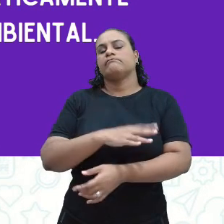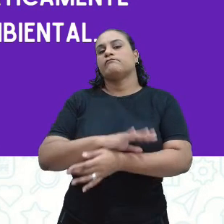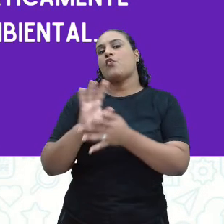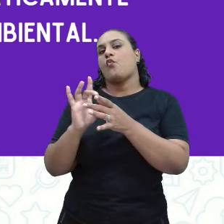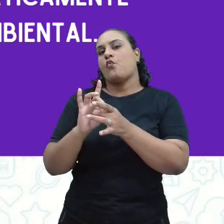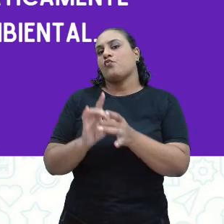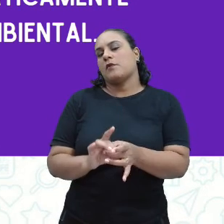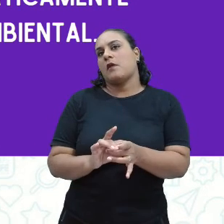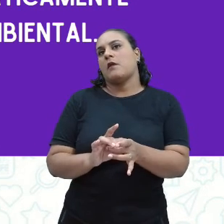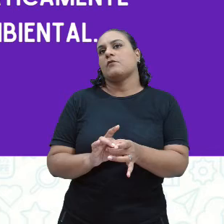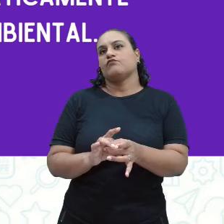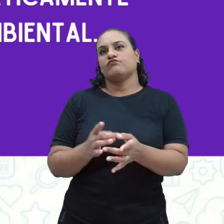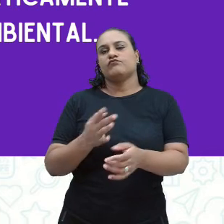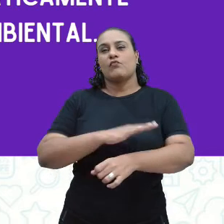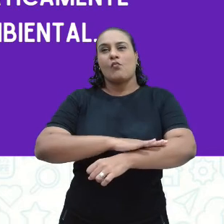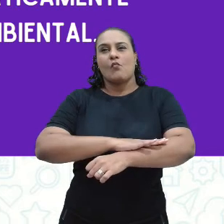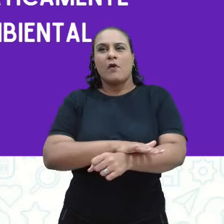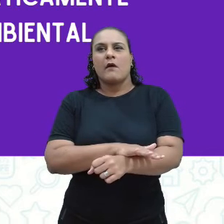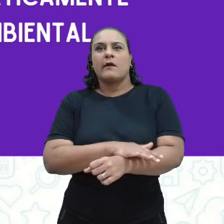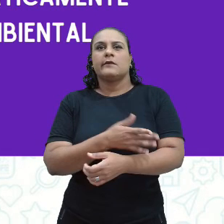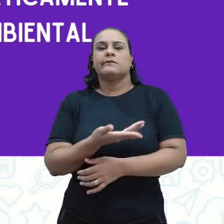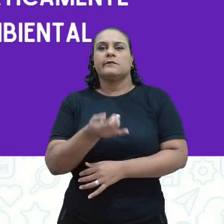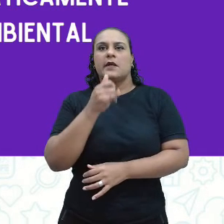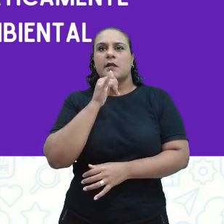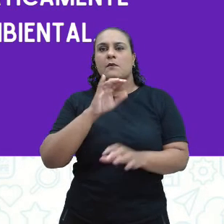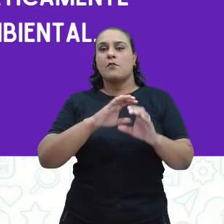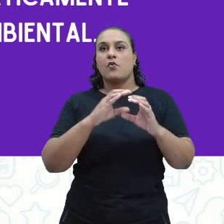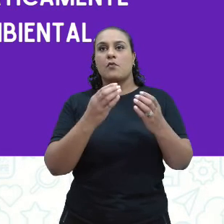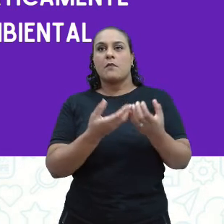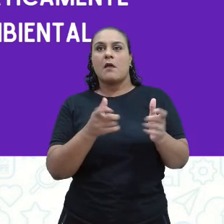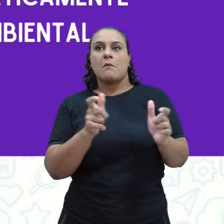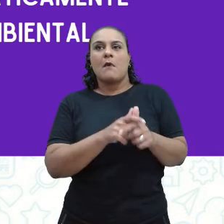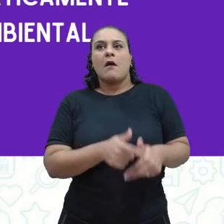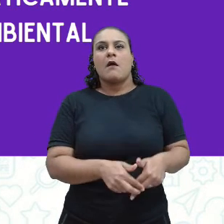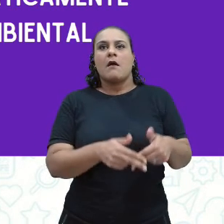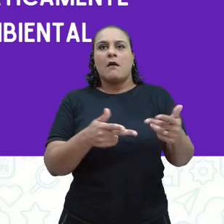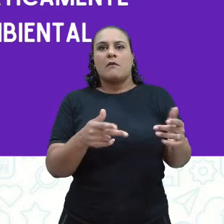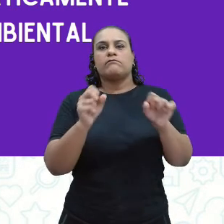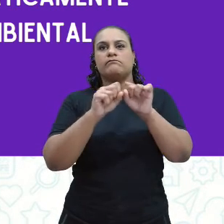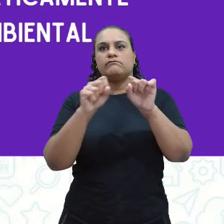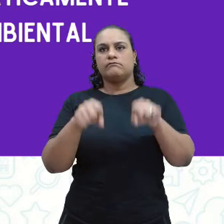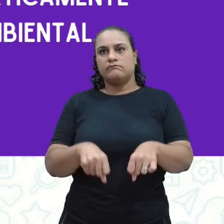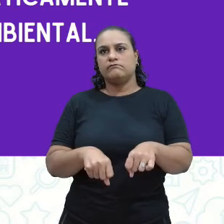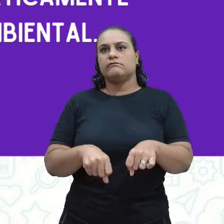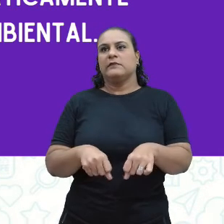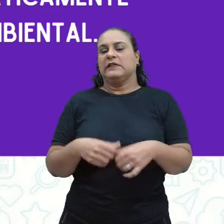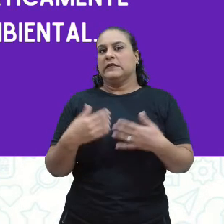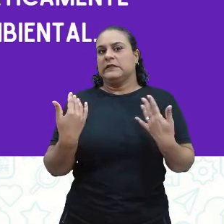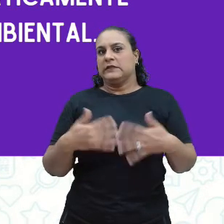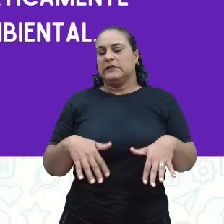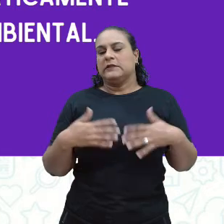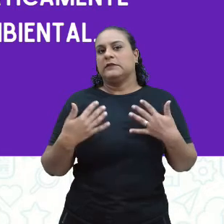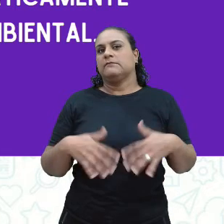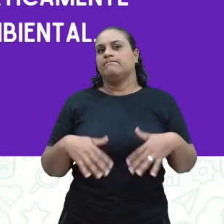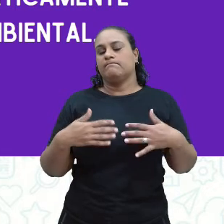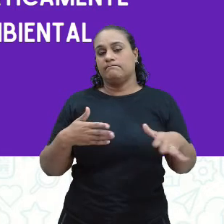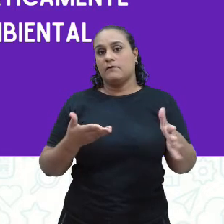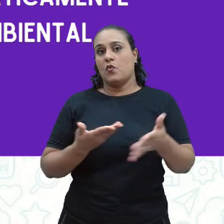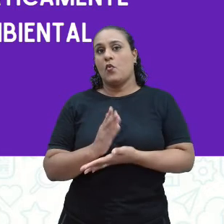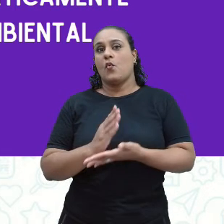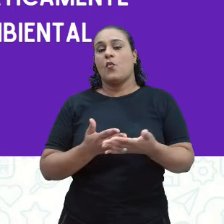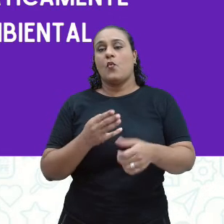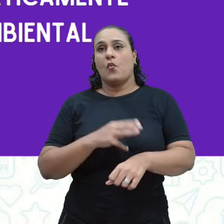Refere-se a como comunidades de minorias étnicas são sistematicamente submetidas a situações